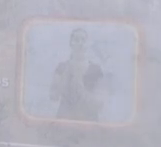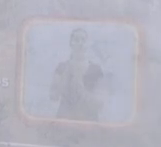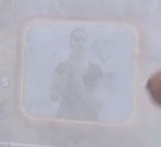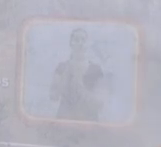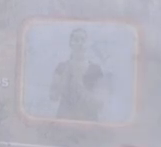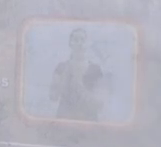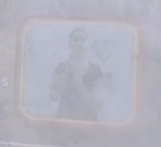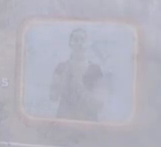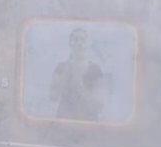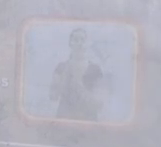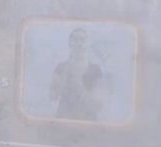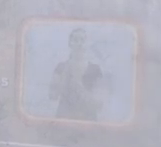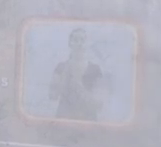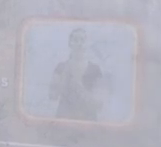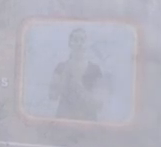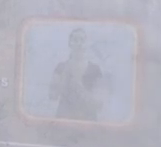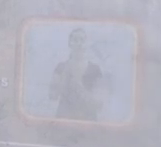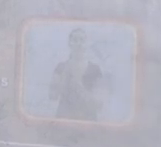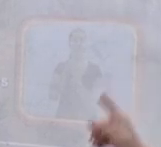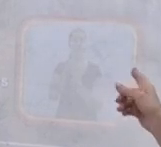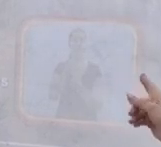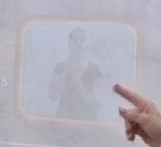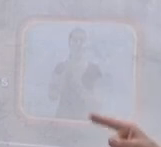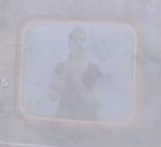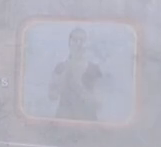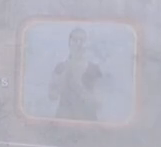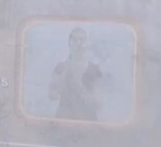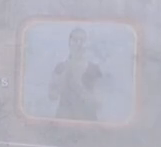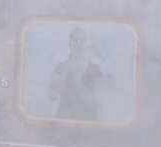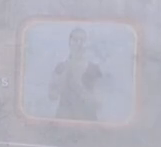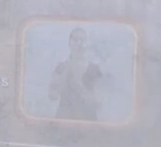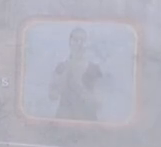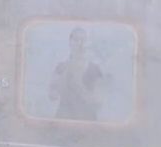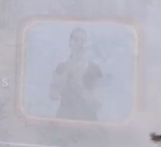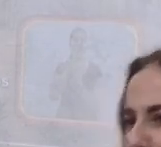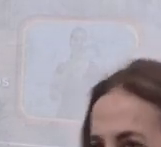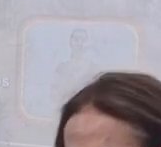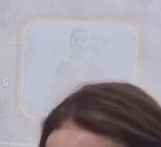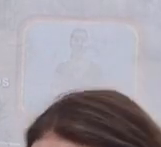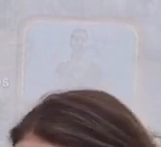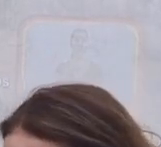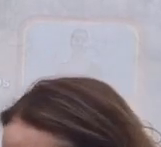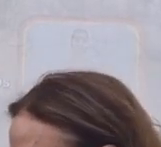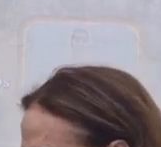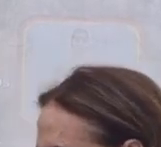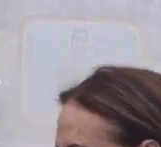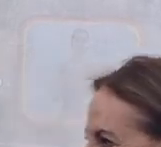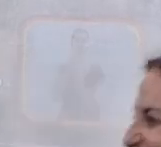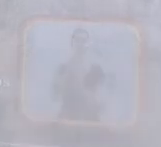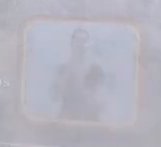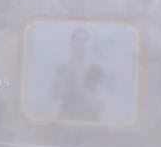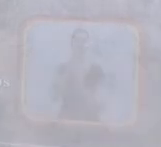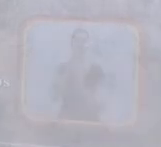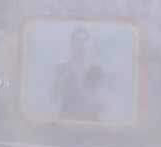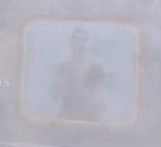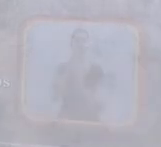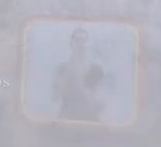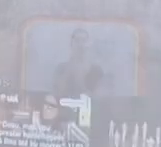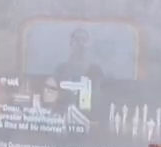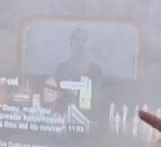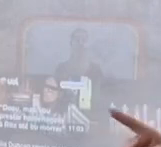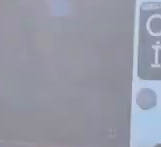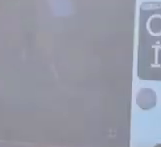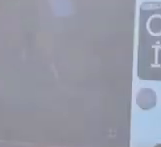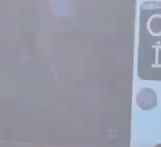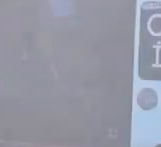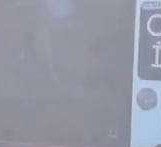lá, isso foi em 92. Vou botar um videozinho da Beth em luz, que eu já falei muito. Vocês vão ver um